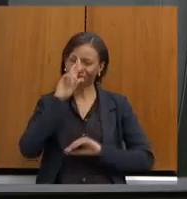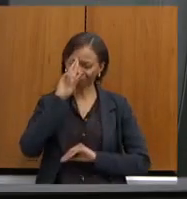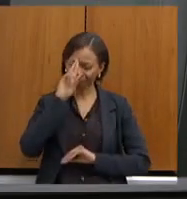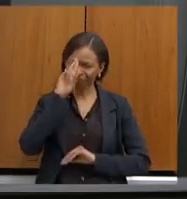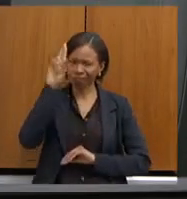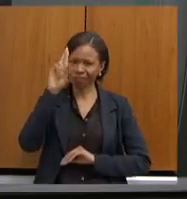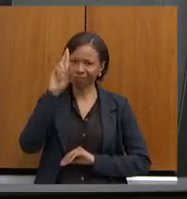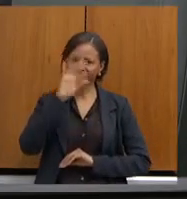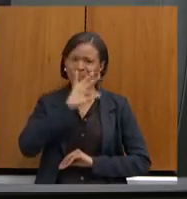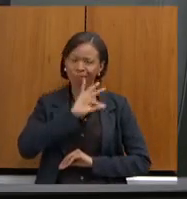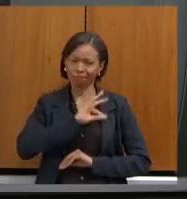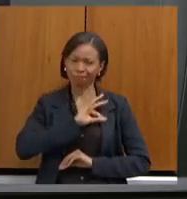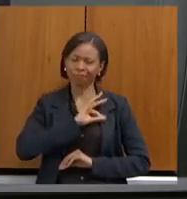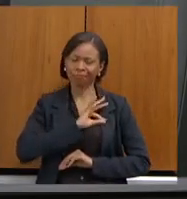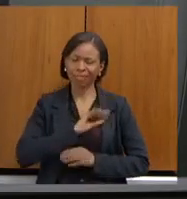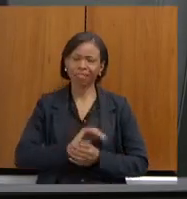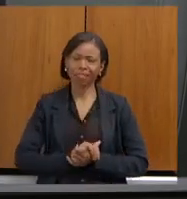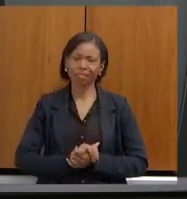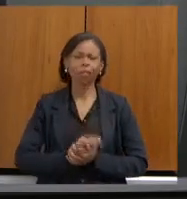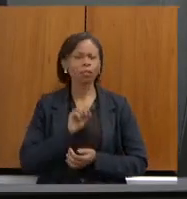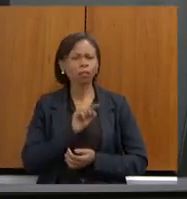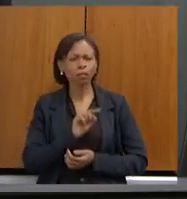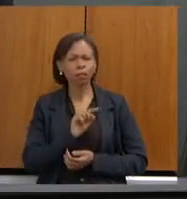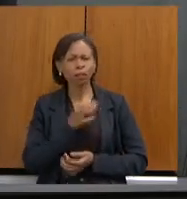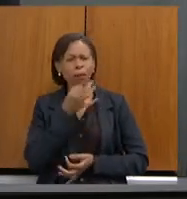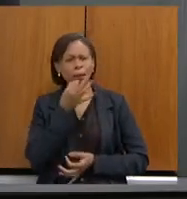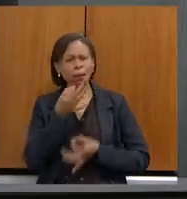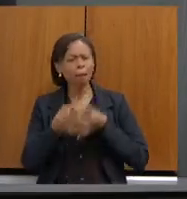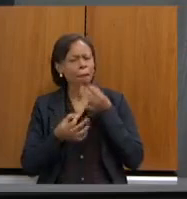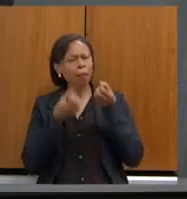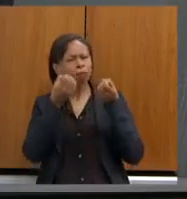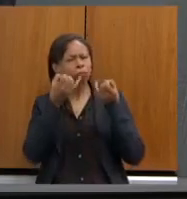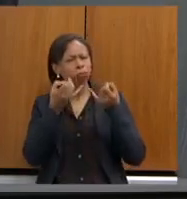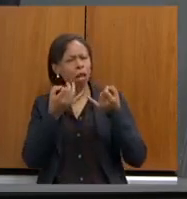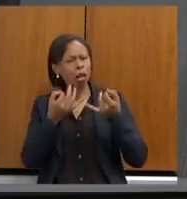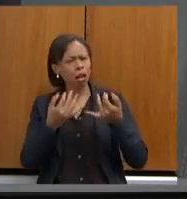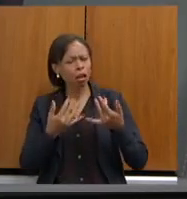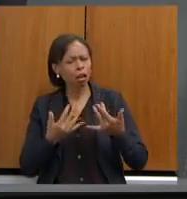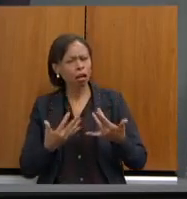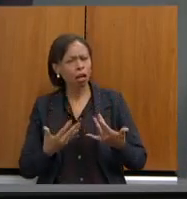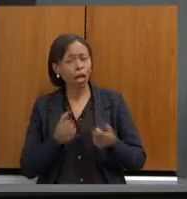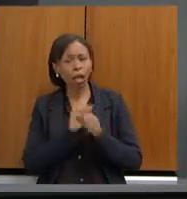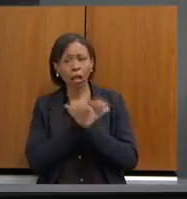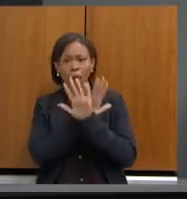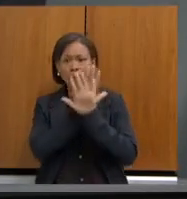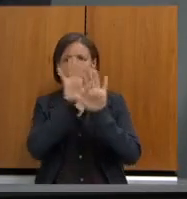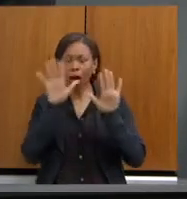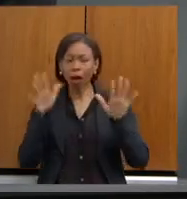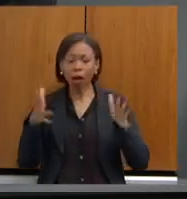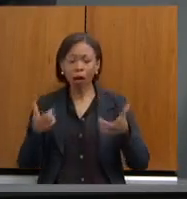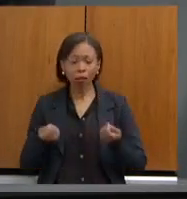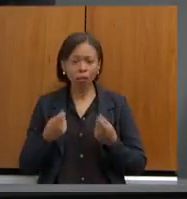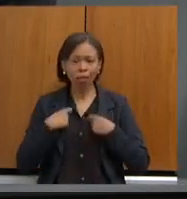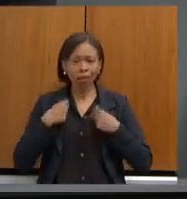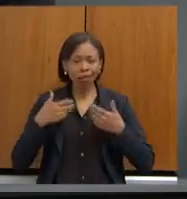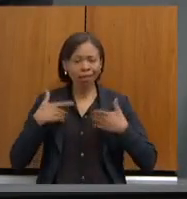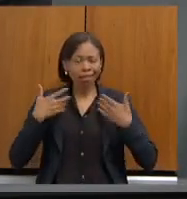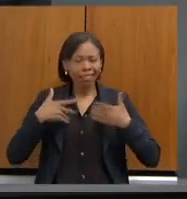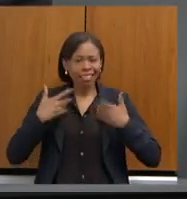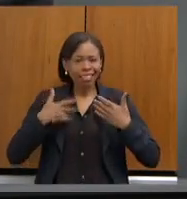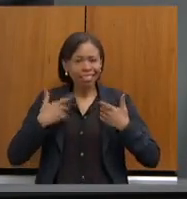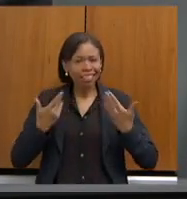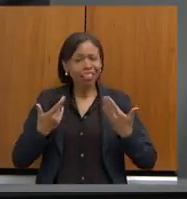aqui as suas colocações foram luz Idas e animadoras para nós é isso que nós parlamentares